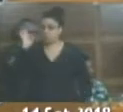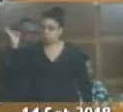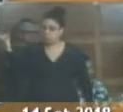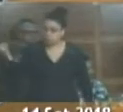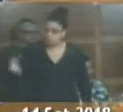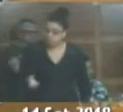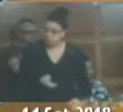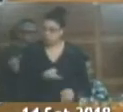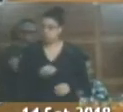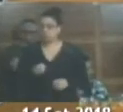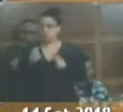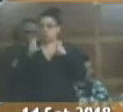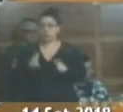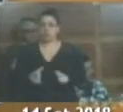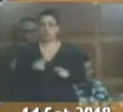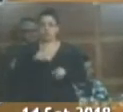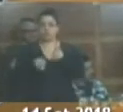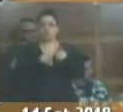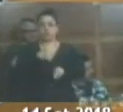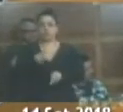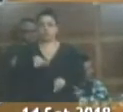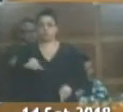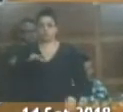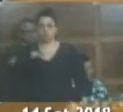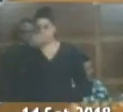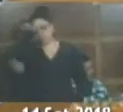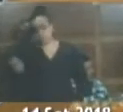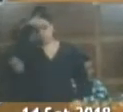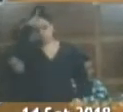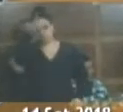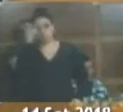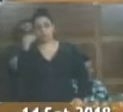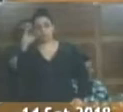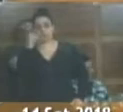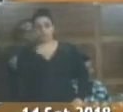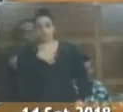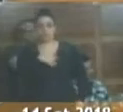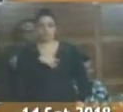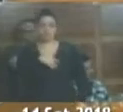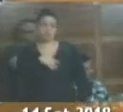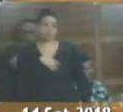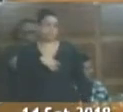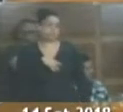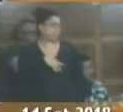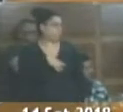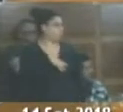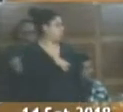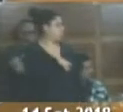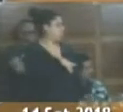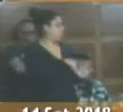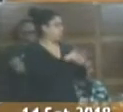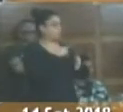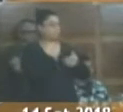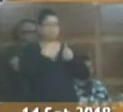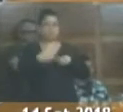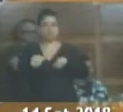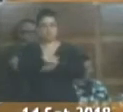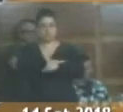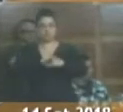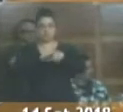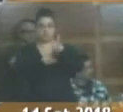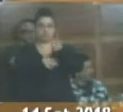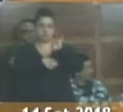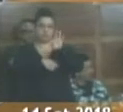áreas, em todos os setores do serviço público. A complexidade é muito grande. E eu queria dar uma notícia, eu estava falando aqui com a Vitória, que hoje